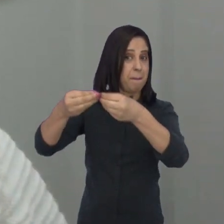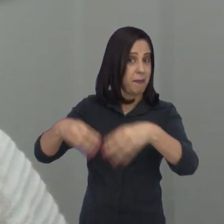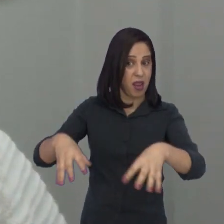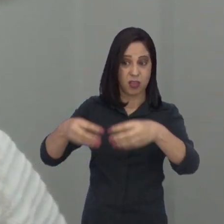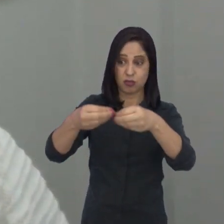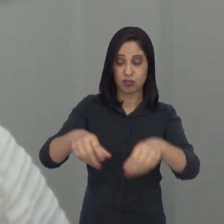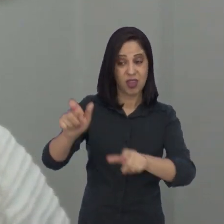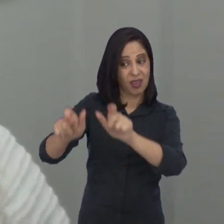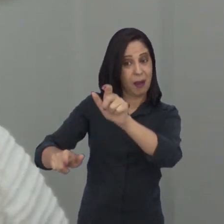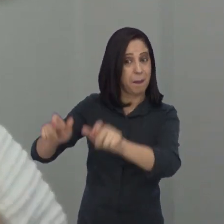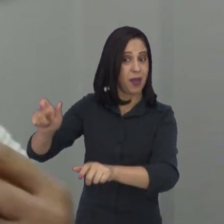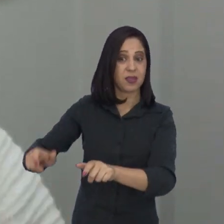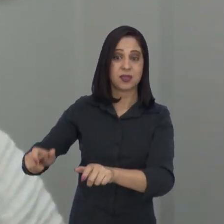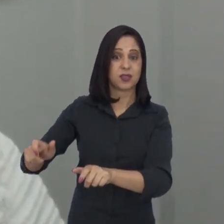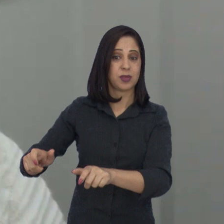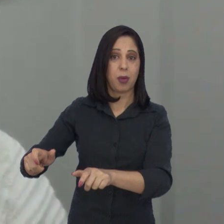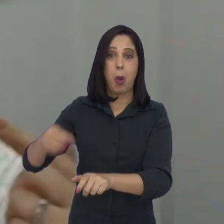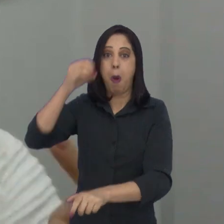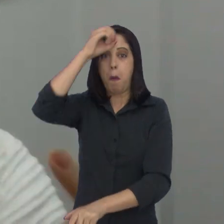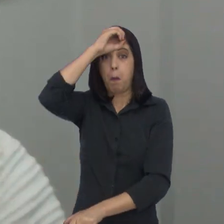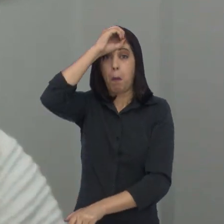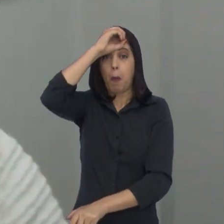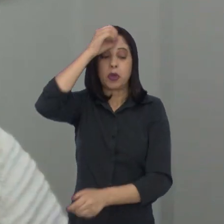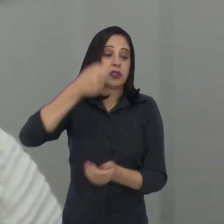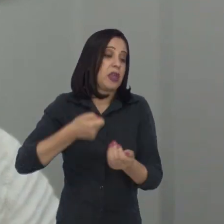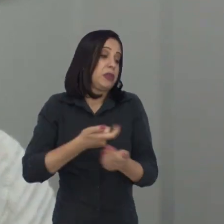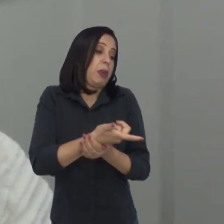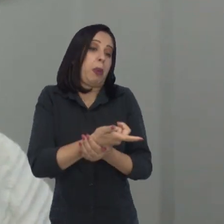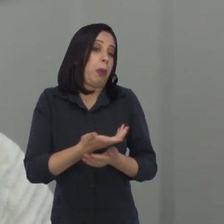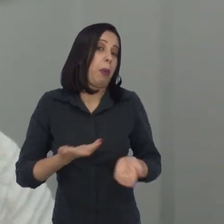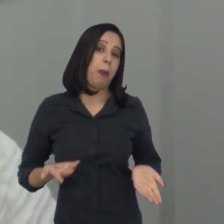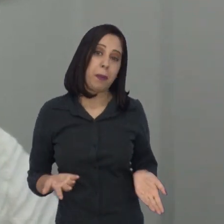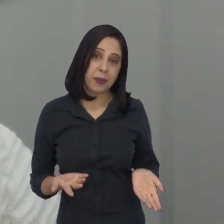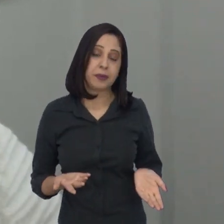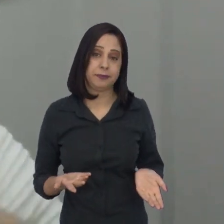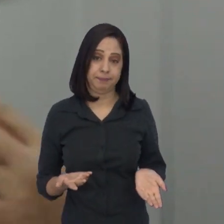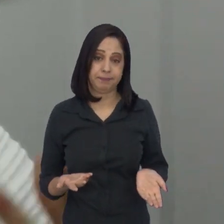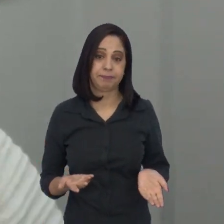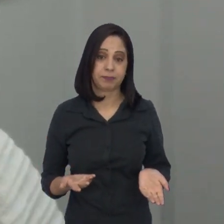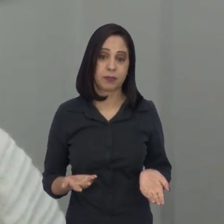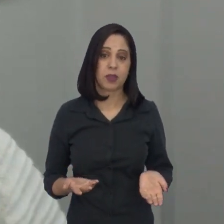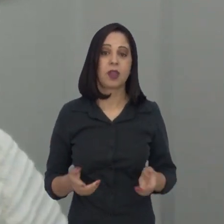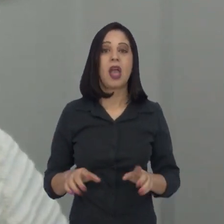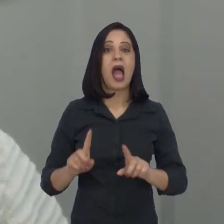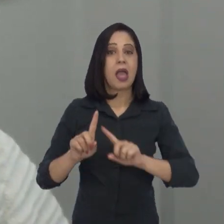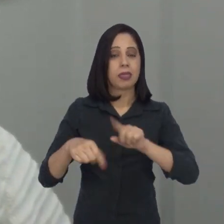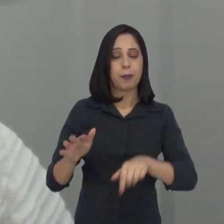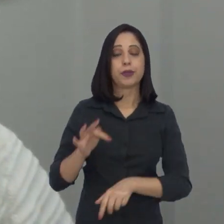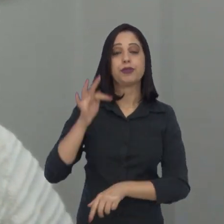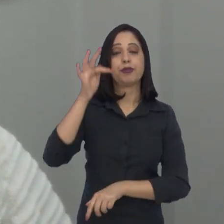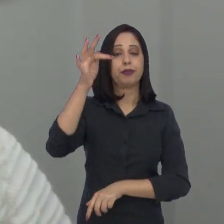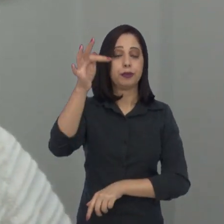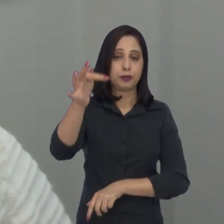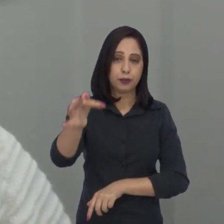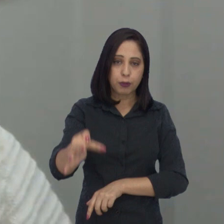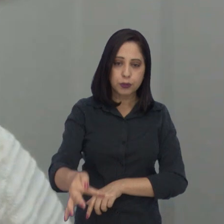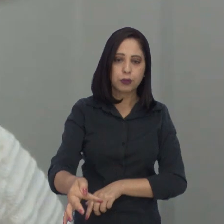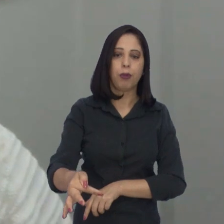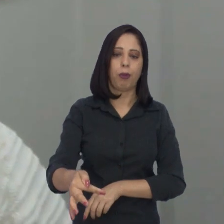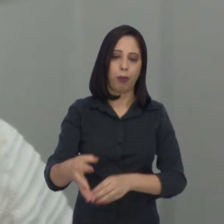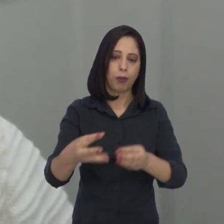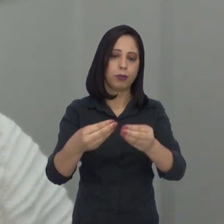essa pessoa que depois vai gerar essa regularização imobiliária lá na frente.